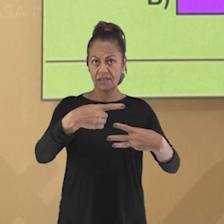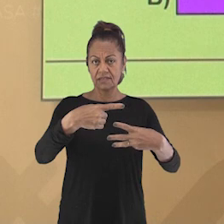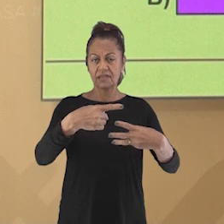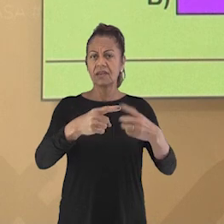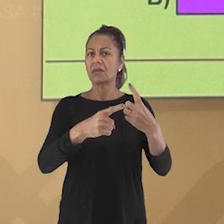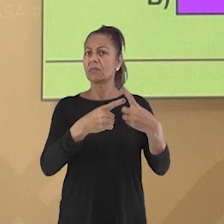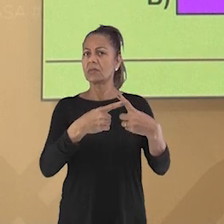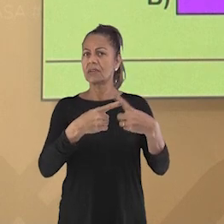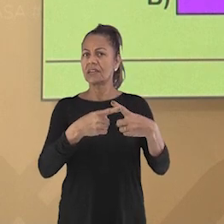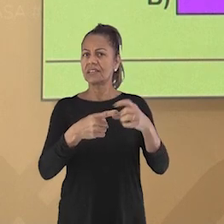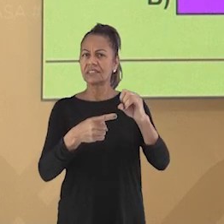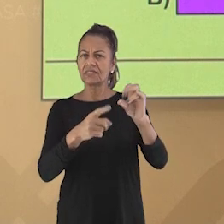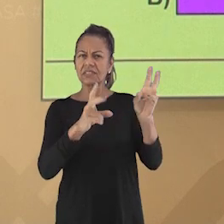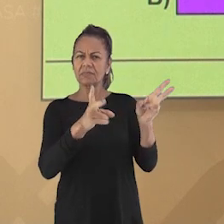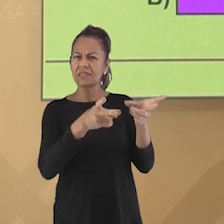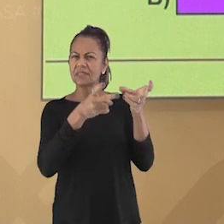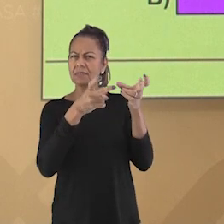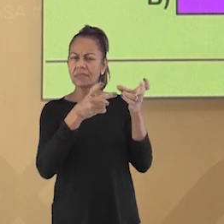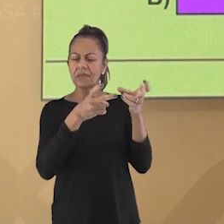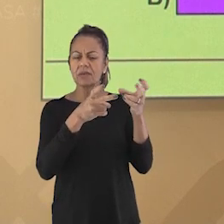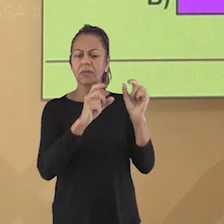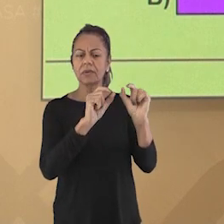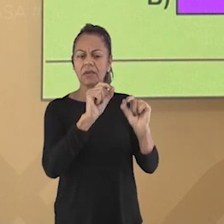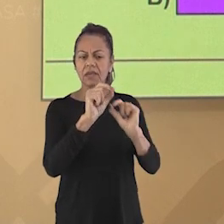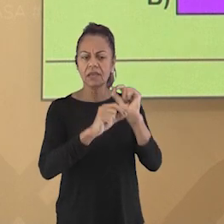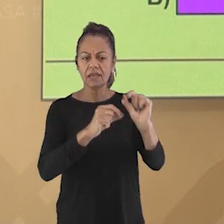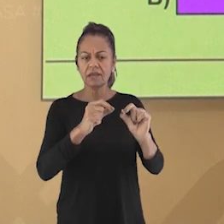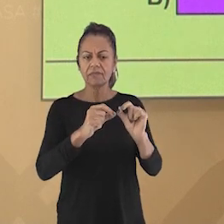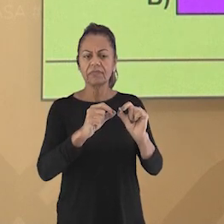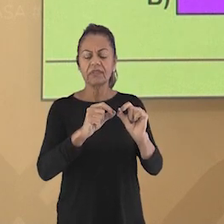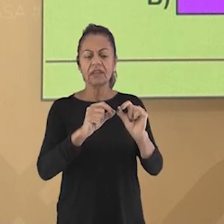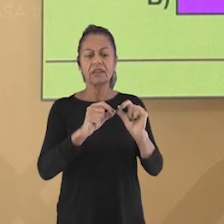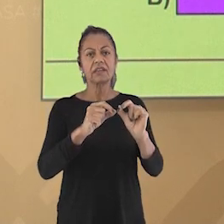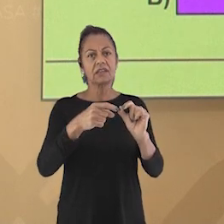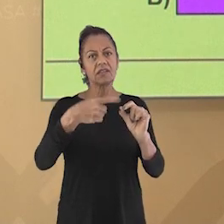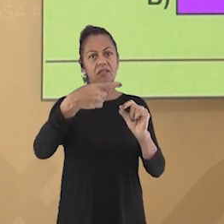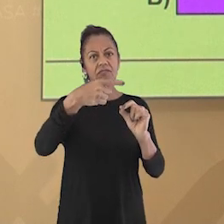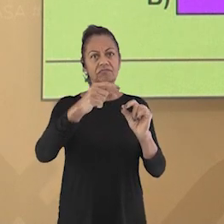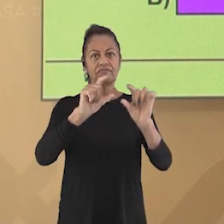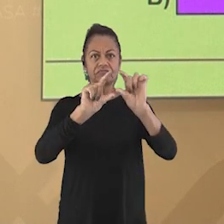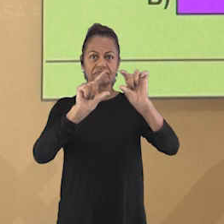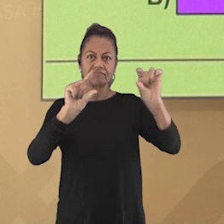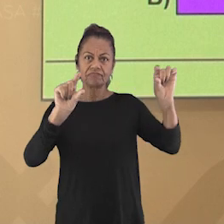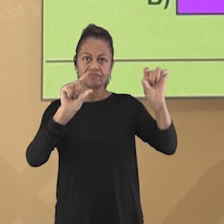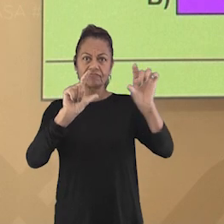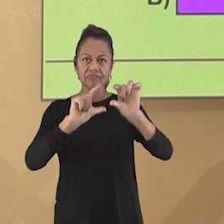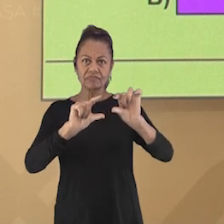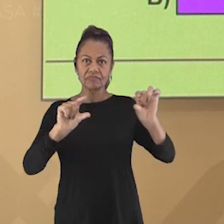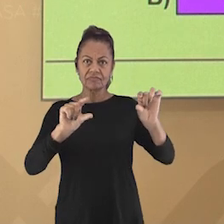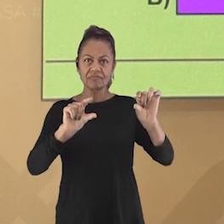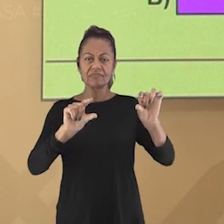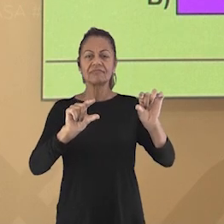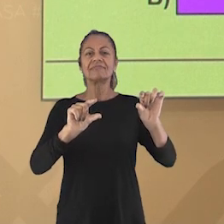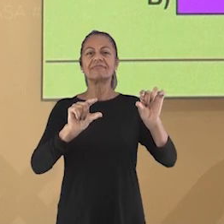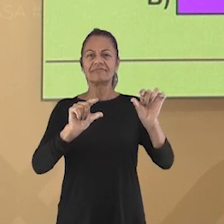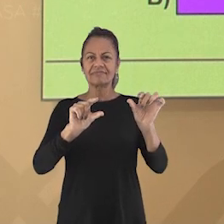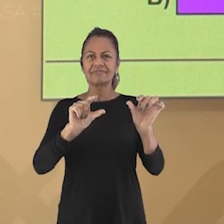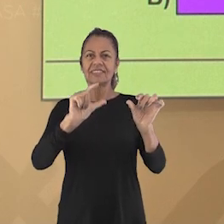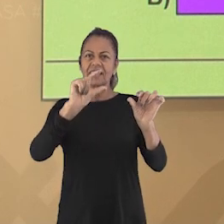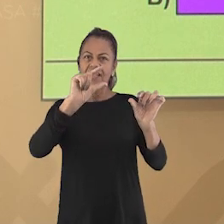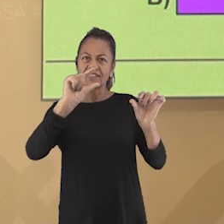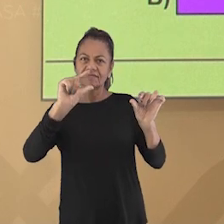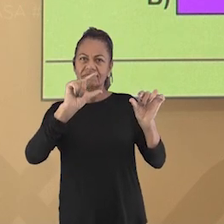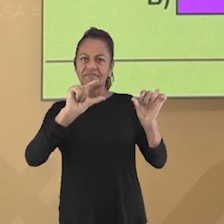na tela, você vai perceber que esse mesmo espaço aqui corresponde à mesma parte da